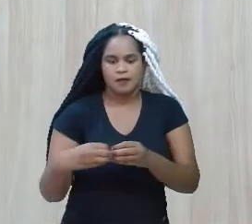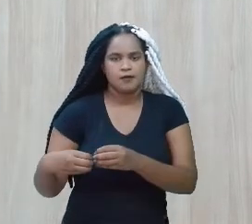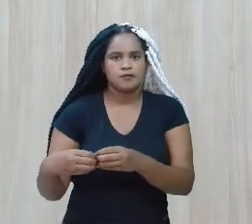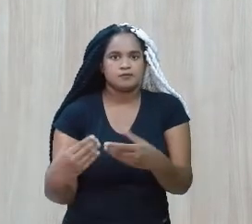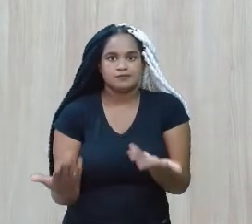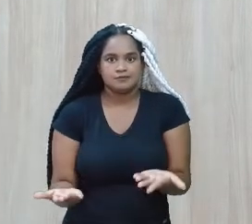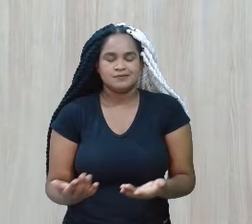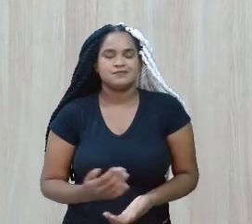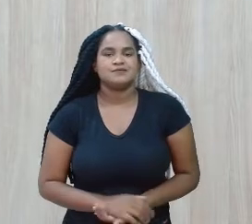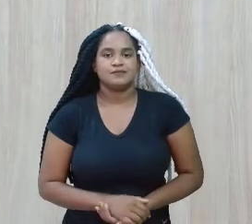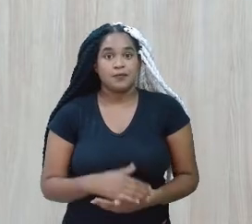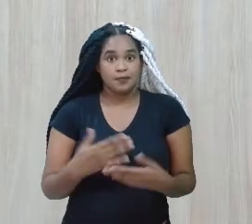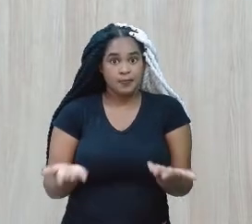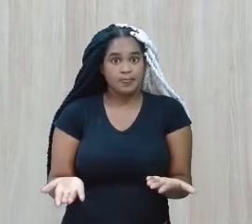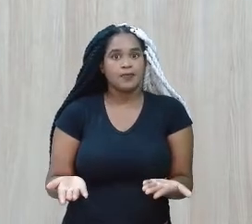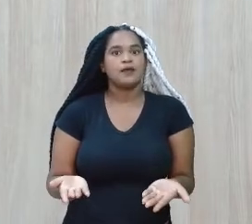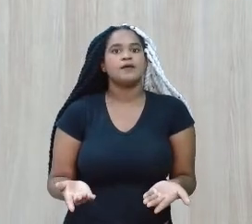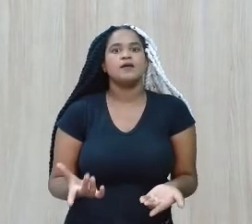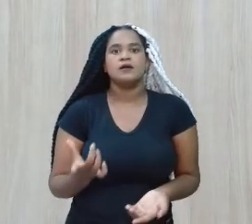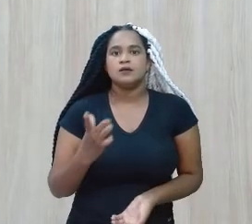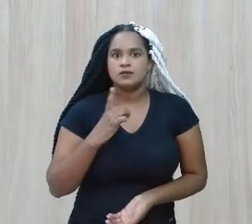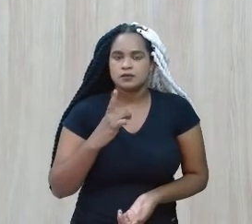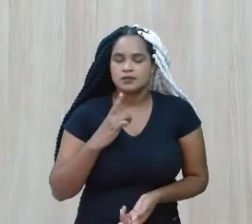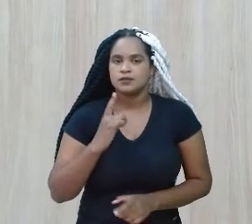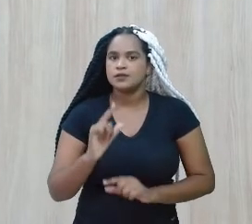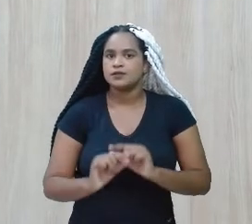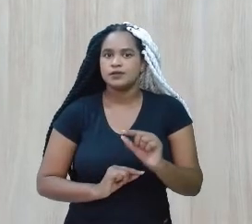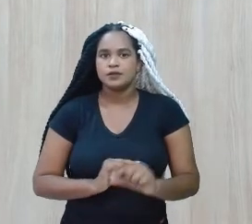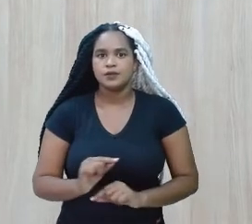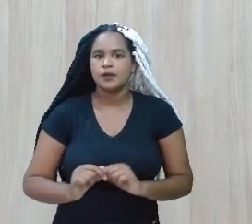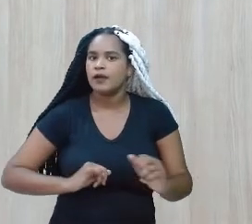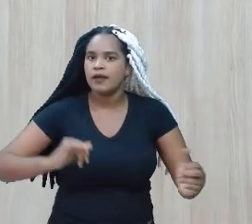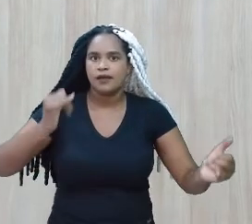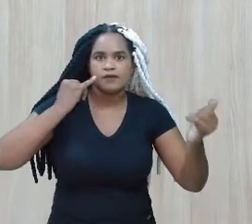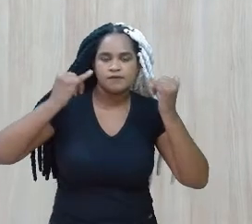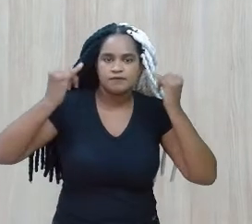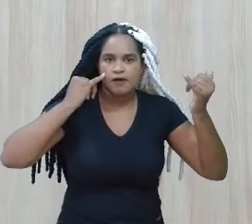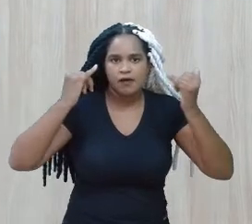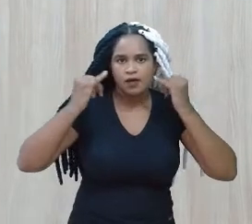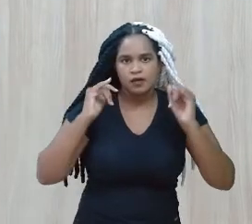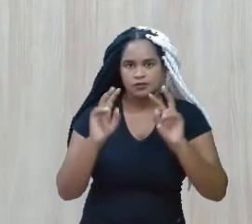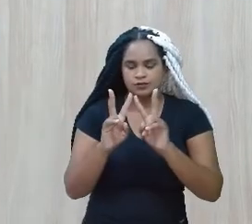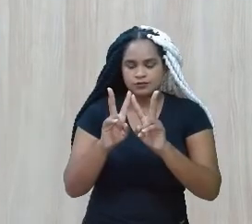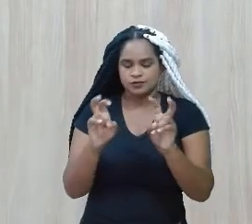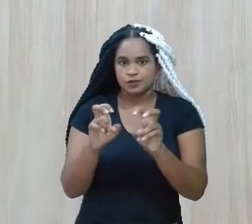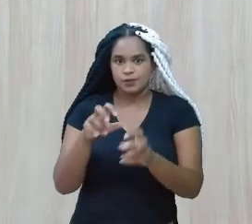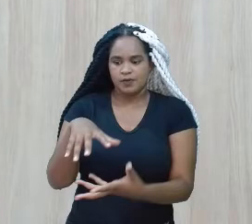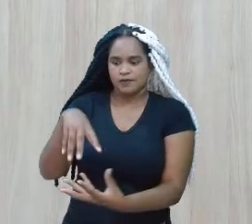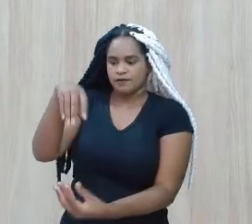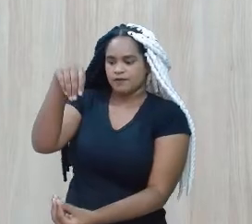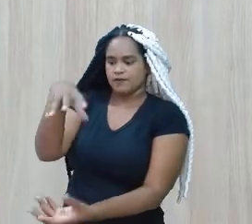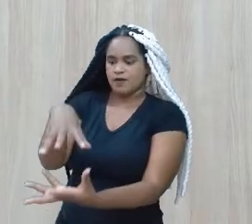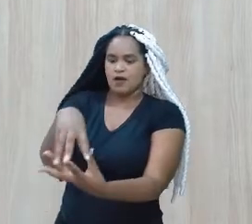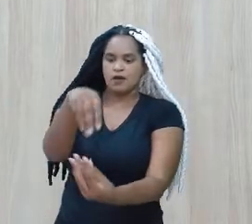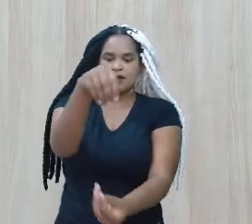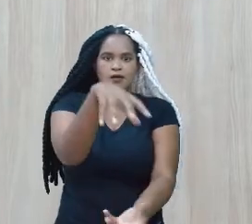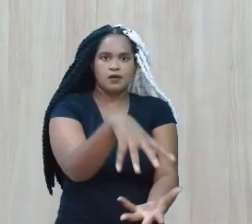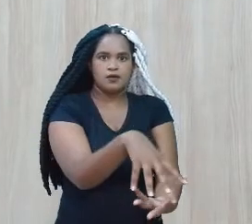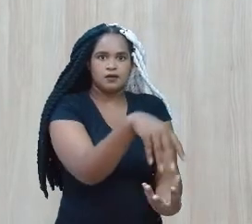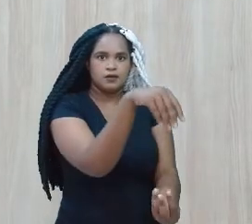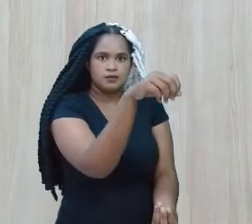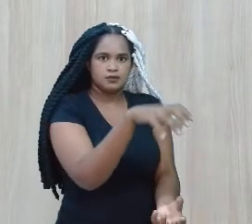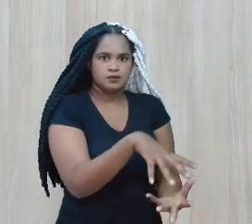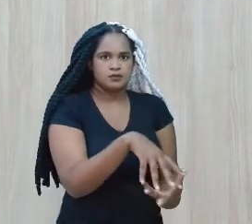local aqui. Então, nós vamos ter todo um embasamento para o aparecimento desses fantasmas, como